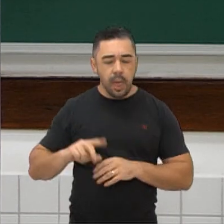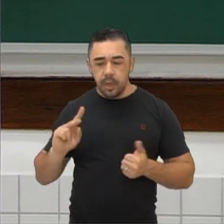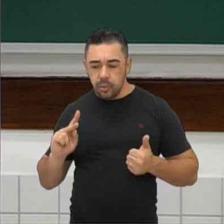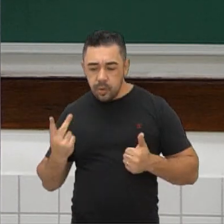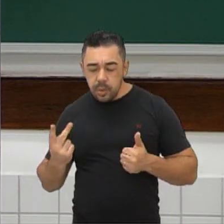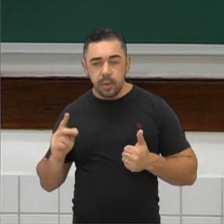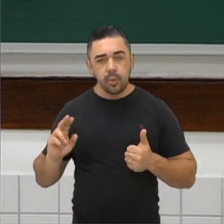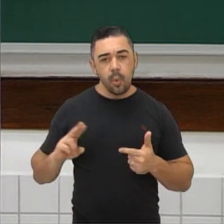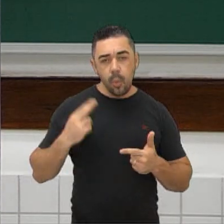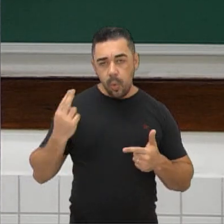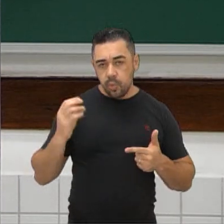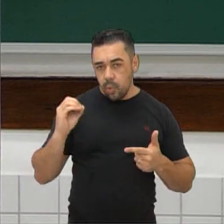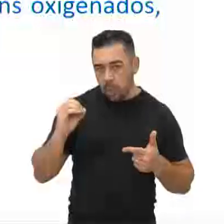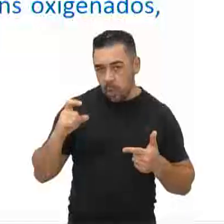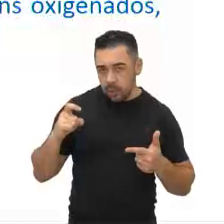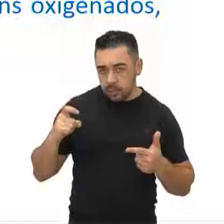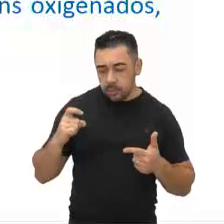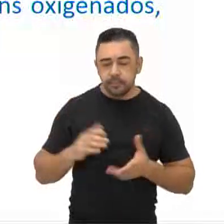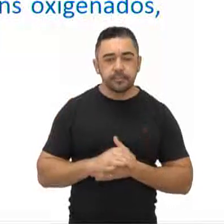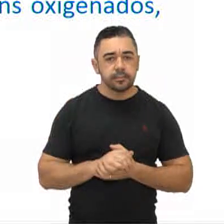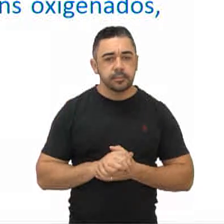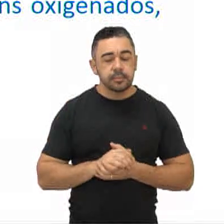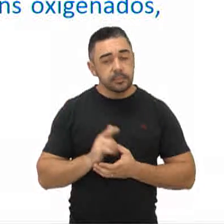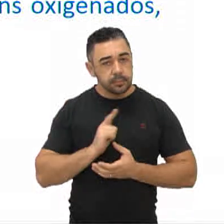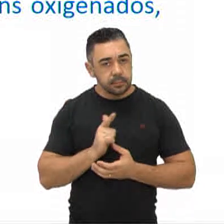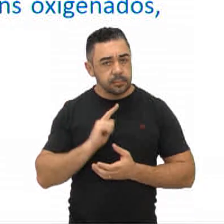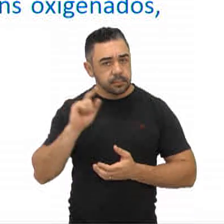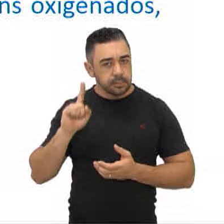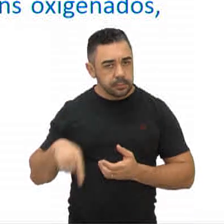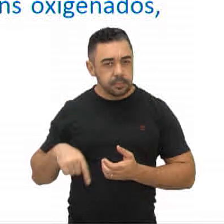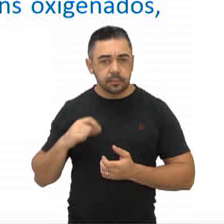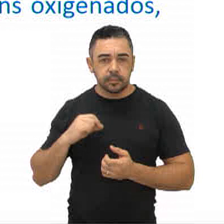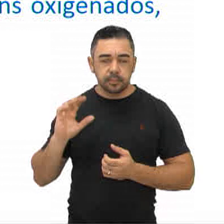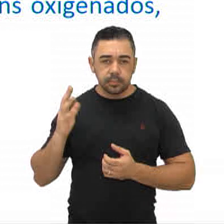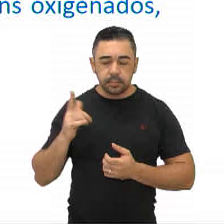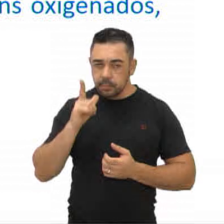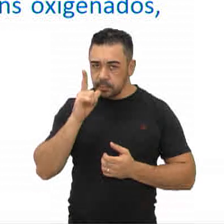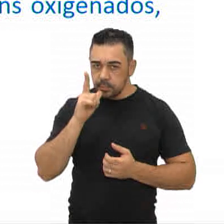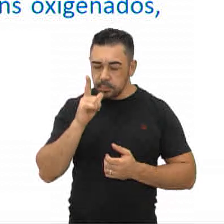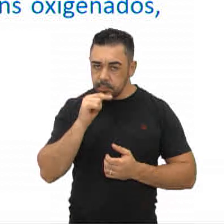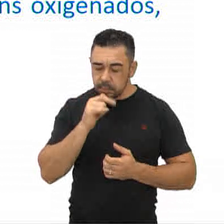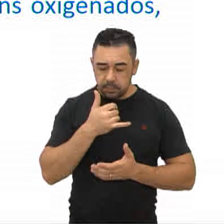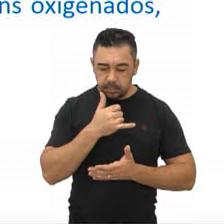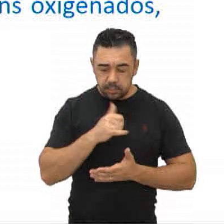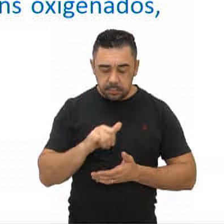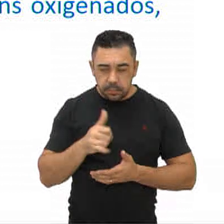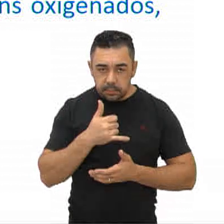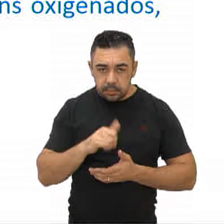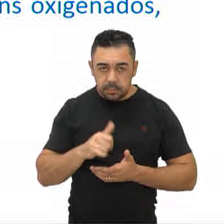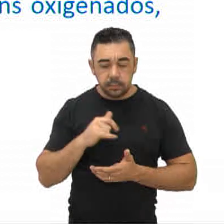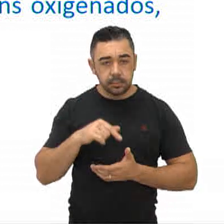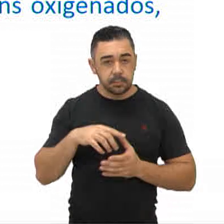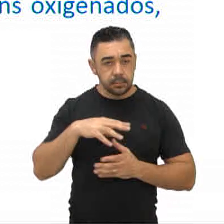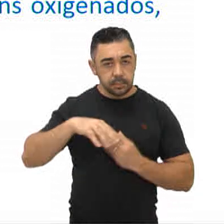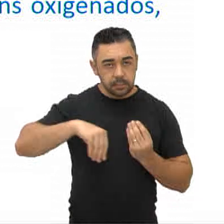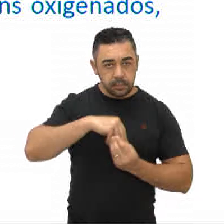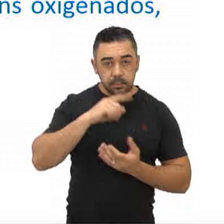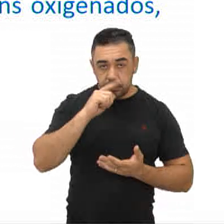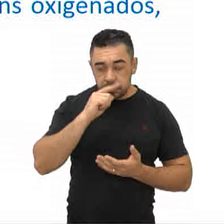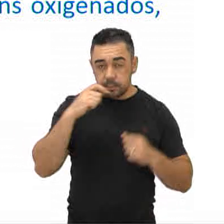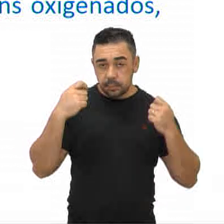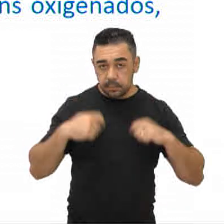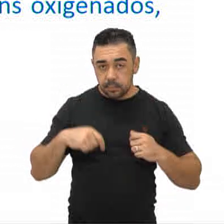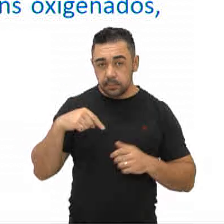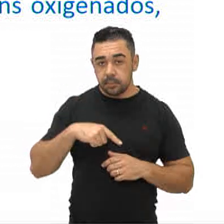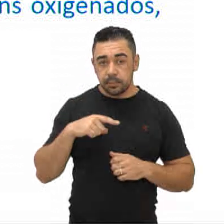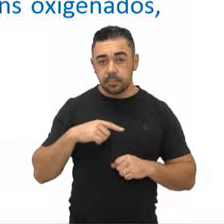e o oxigênio? Olha só. Para haver a condução de corrente elétrica em uma solução aquosa, é necessária a presença de